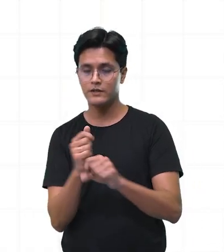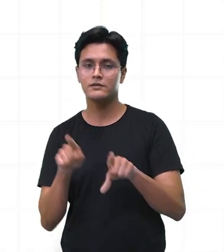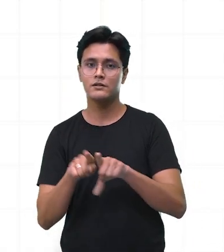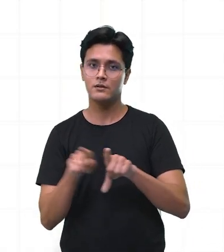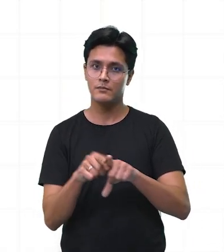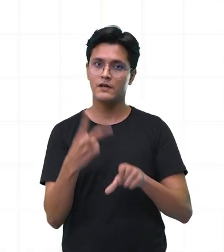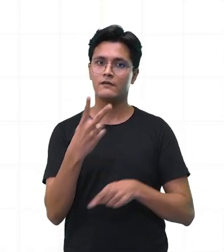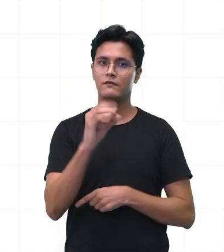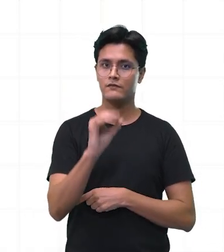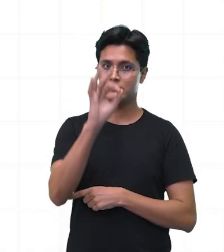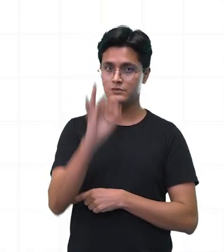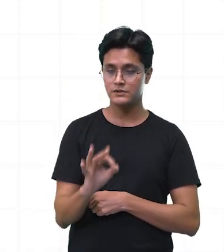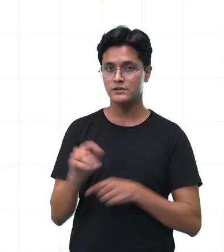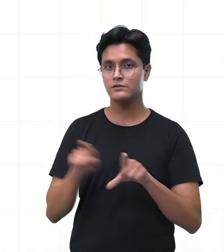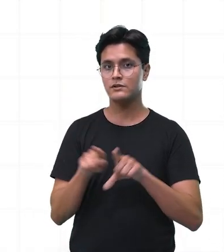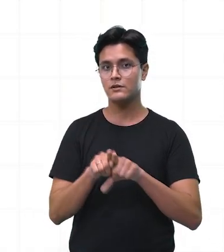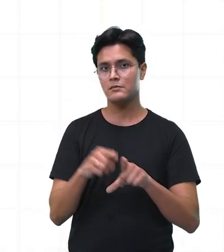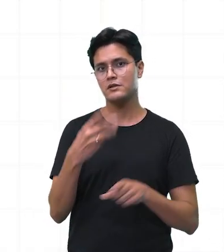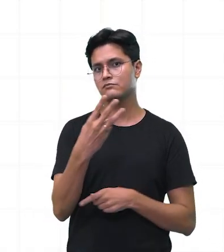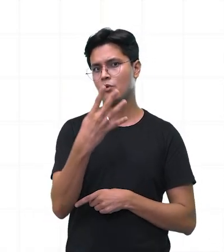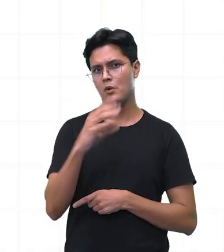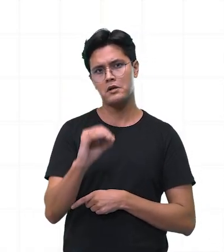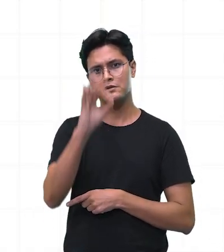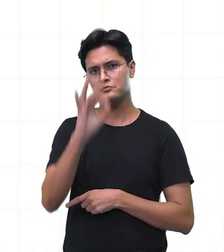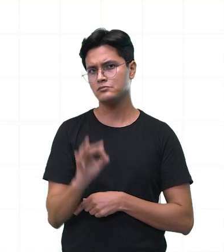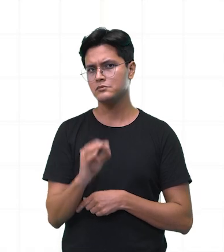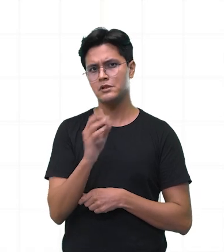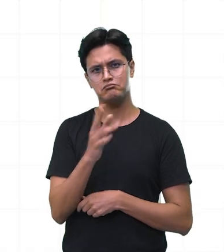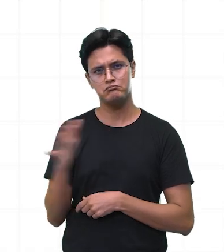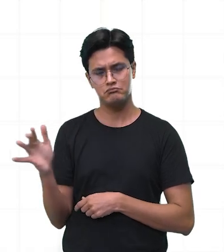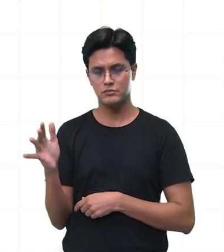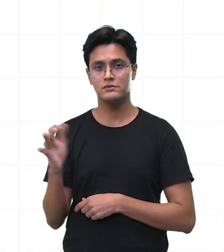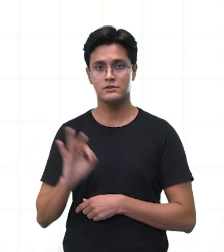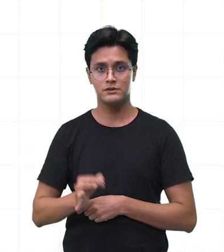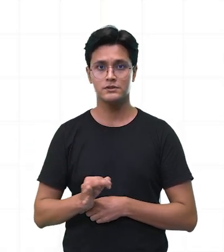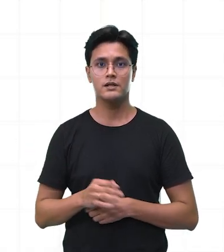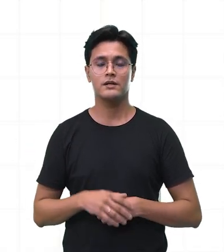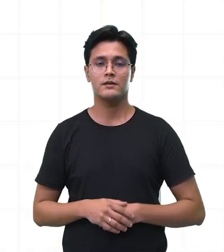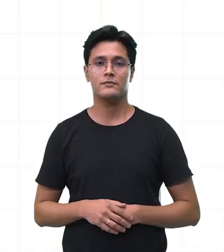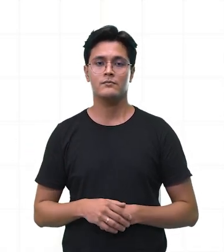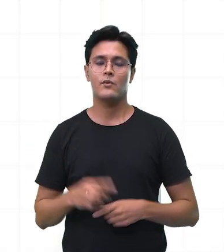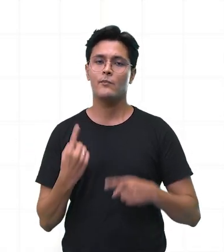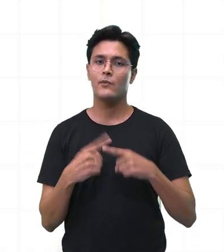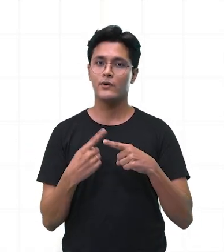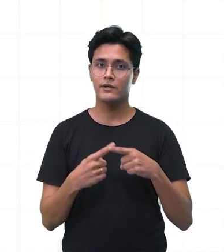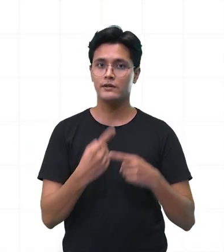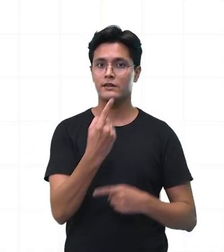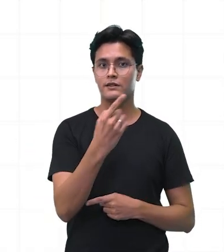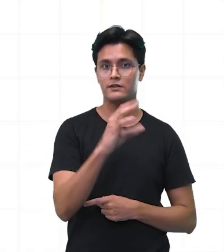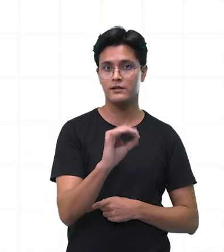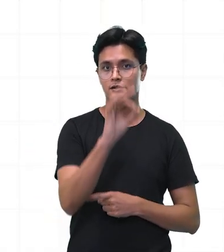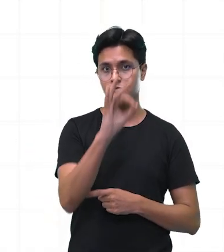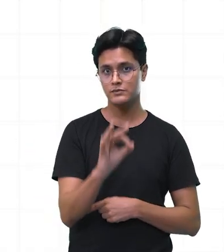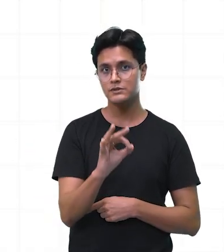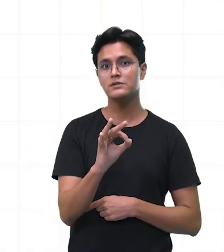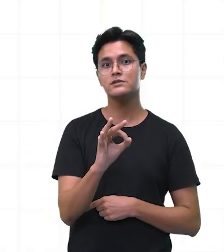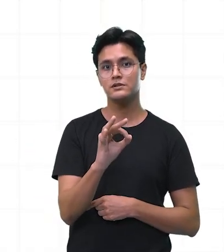20%, 30%, 40% e assim por diante. Porque se 10%